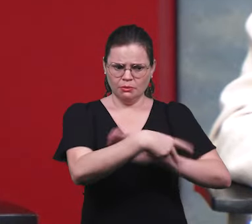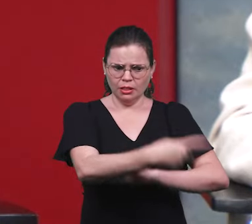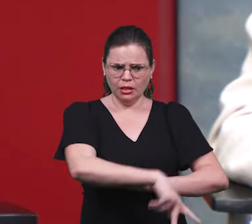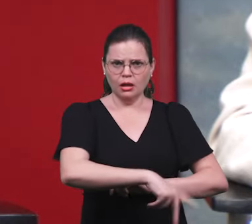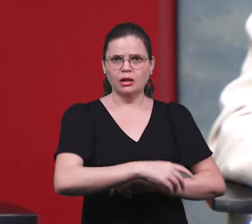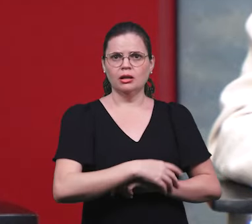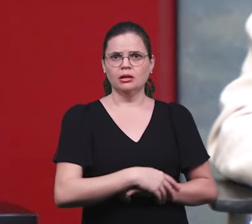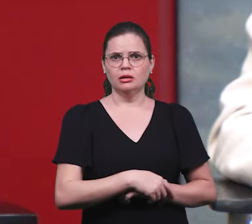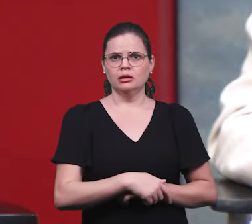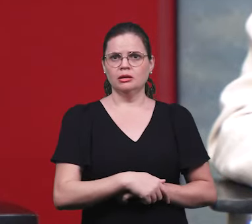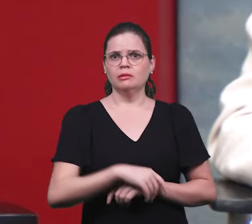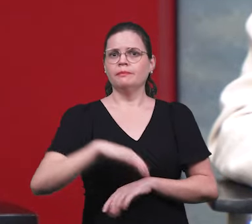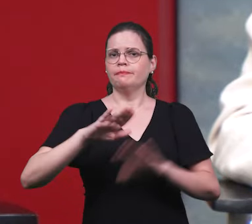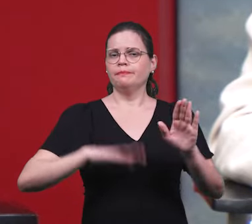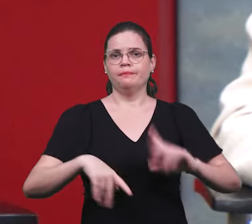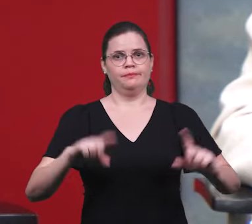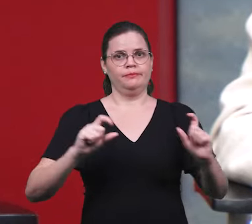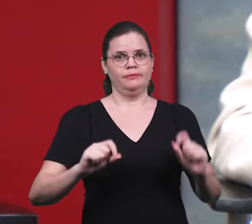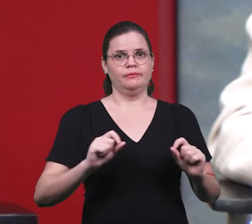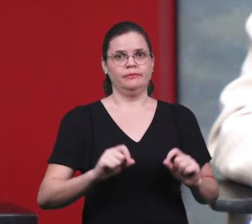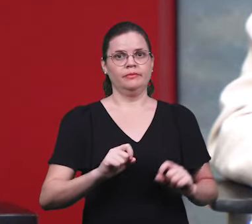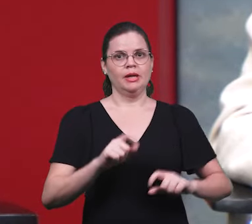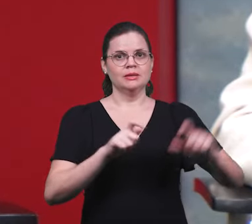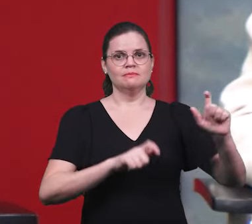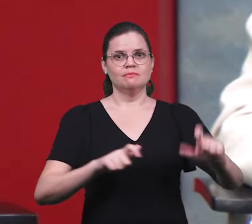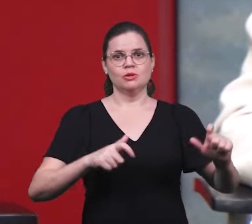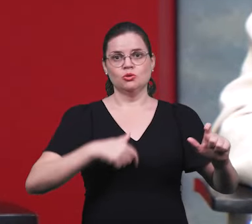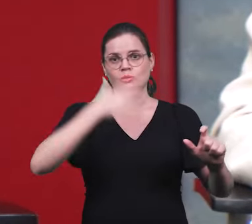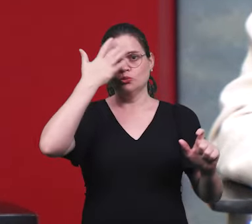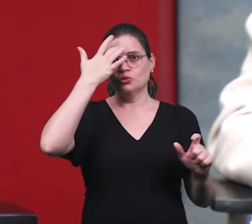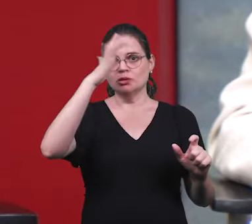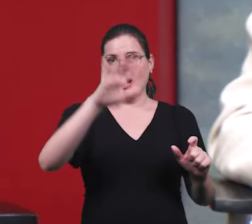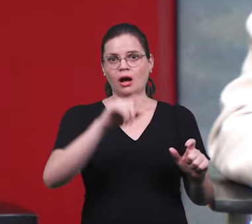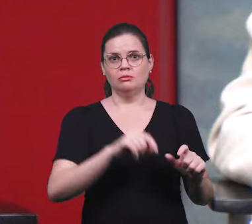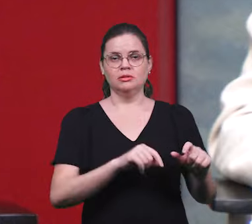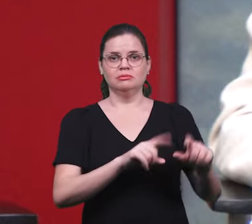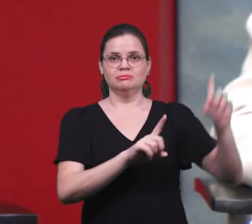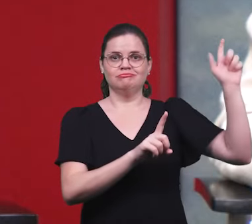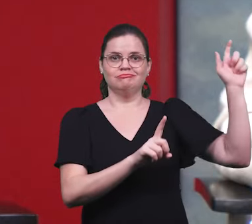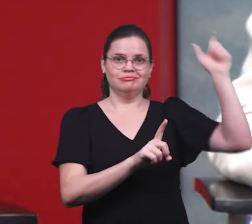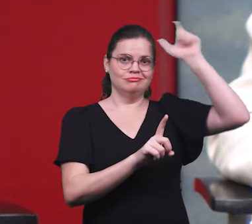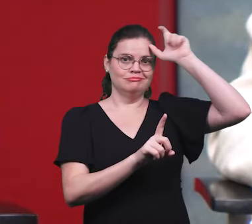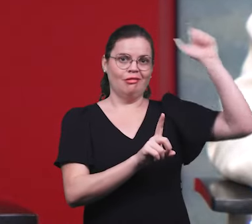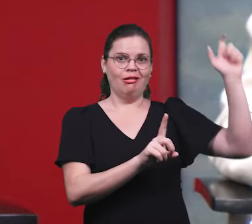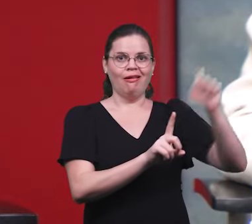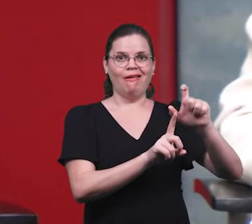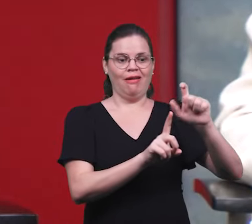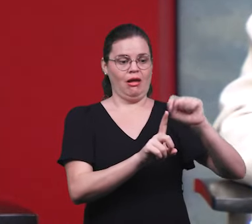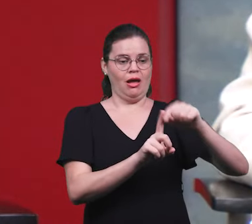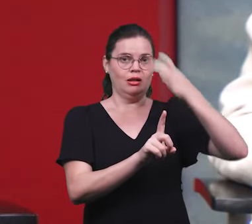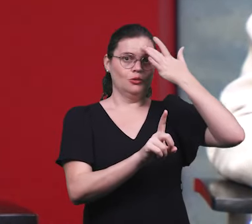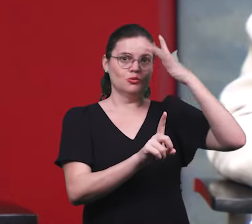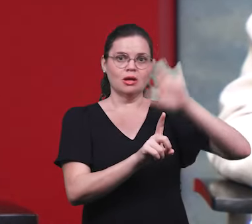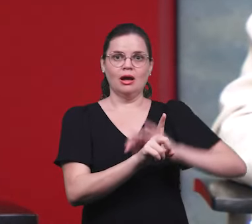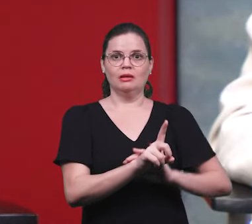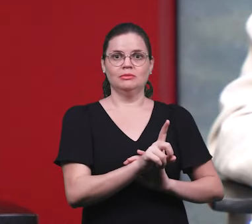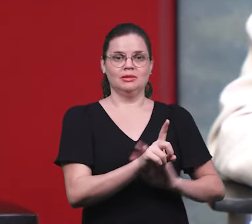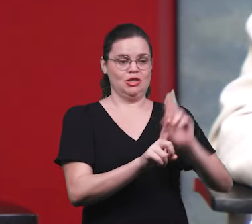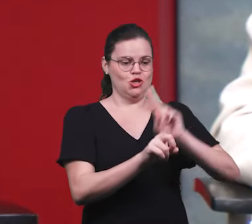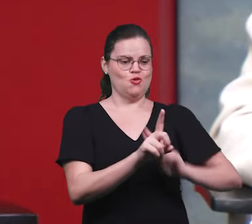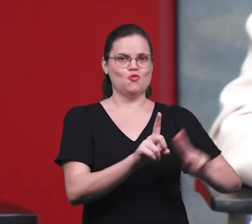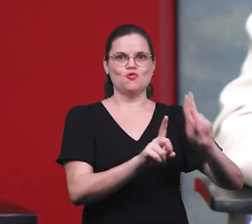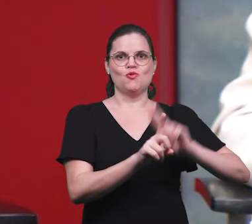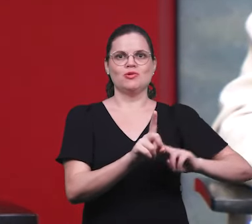Às vezes a pessoa, ela nem sabe que ela está sendo usada pelo